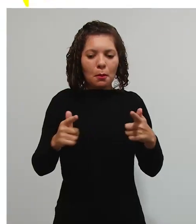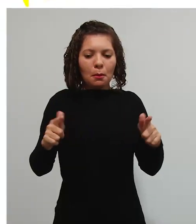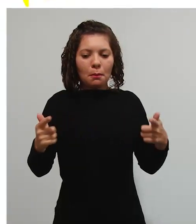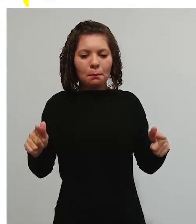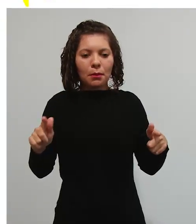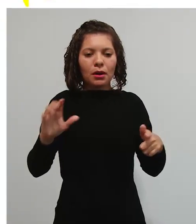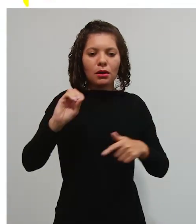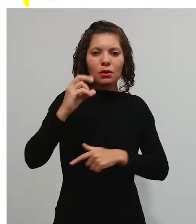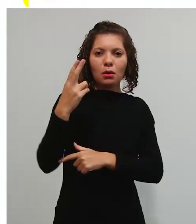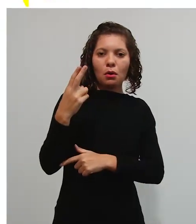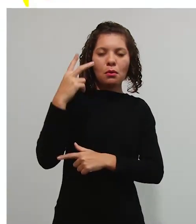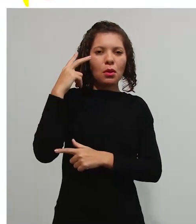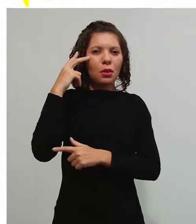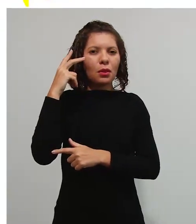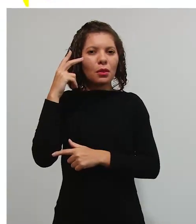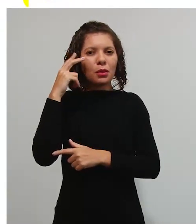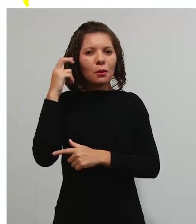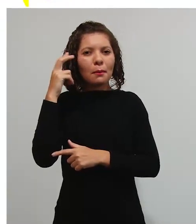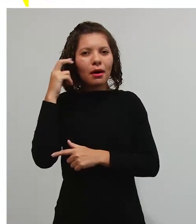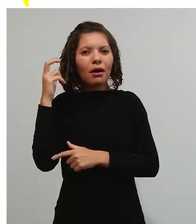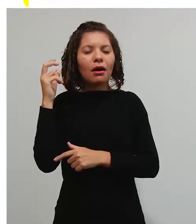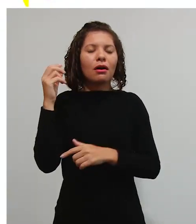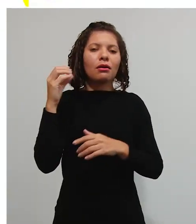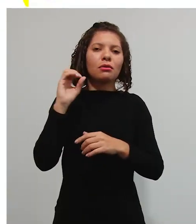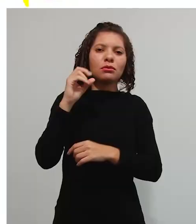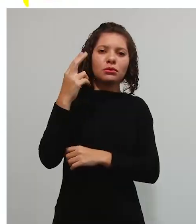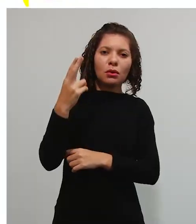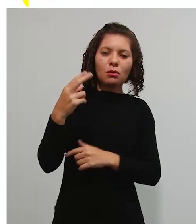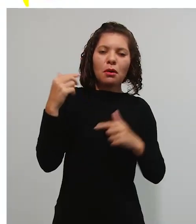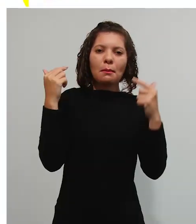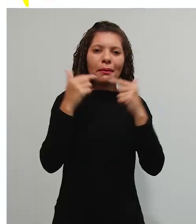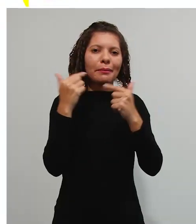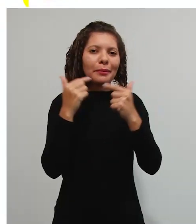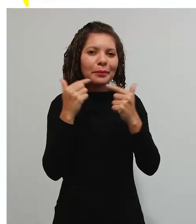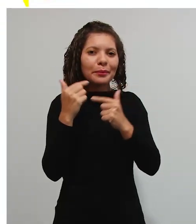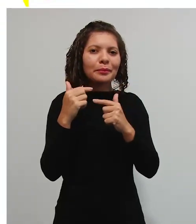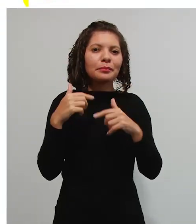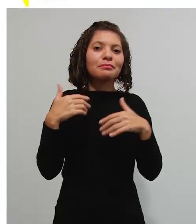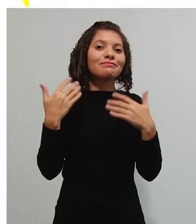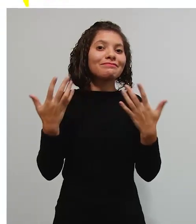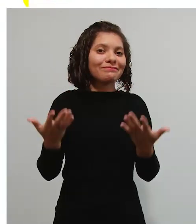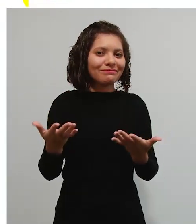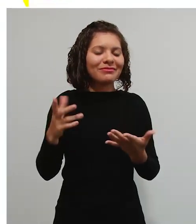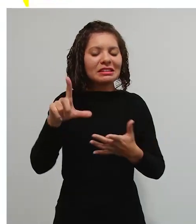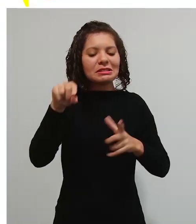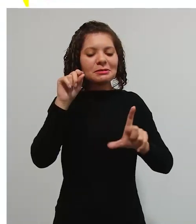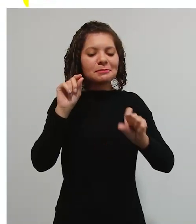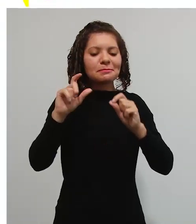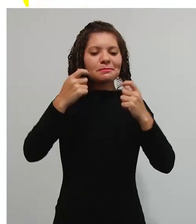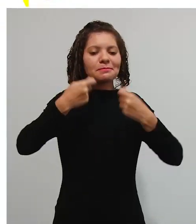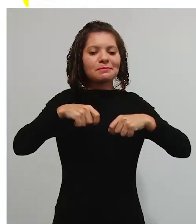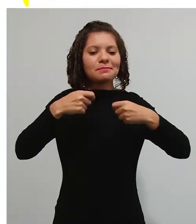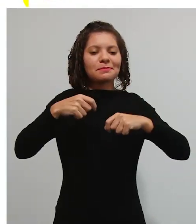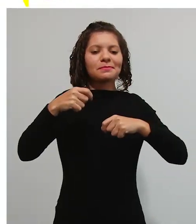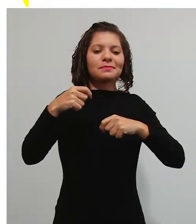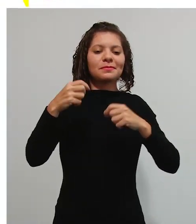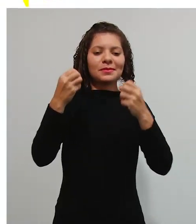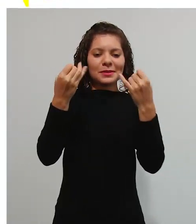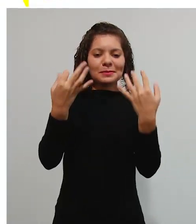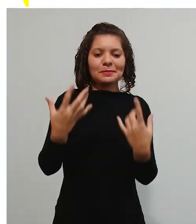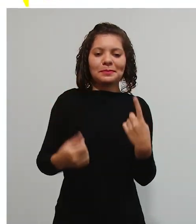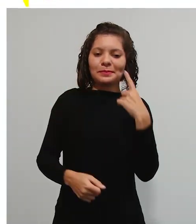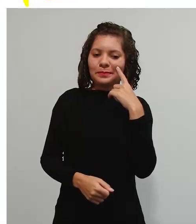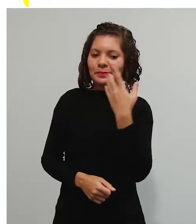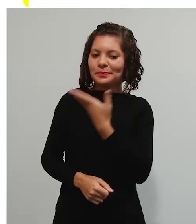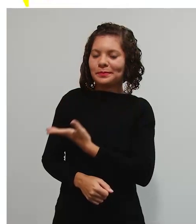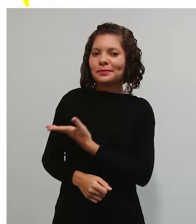utilizado, se vai ser um texto escrito num tom crítico, irônico, engraçado, entre tantos outros. É o que nos diz Marcuski